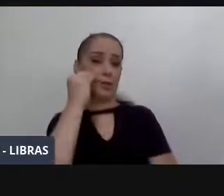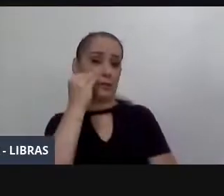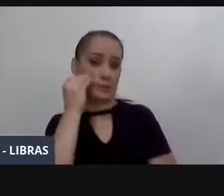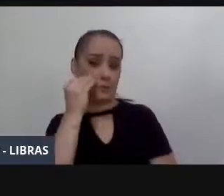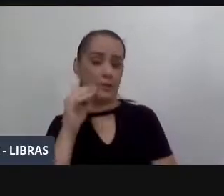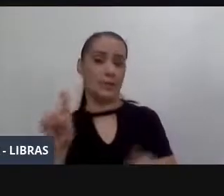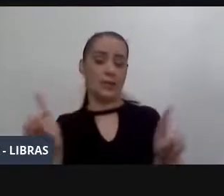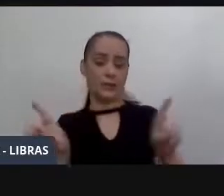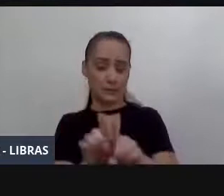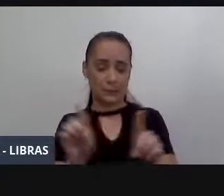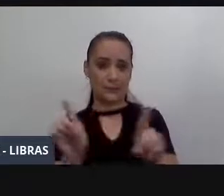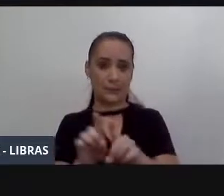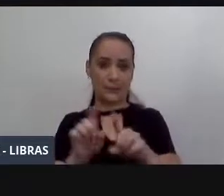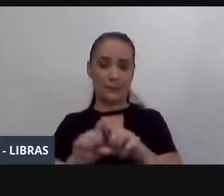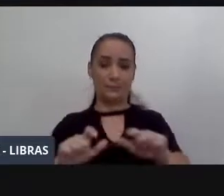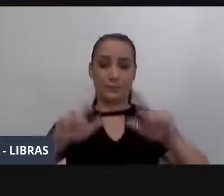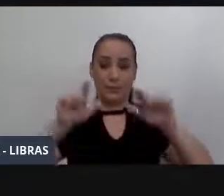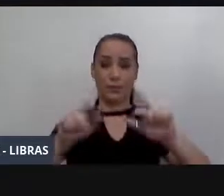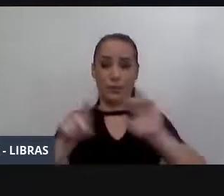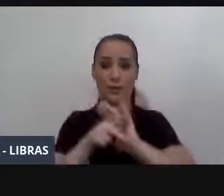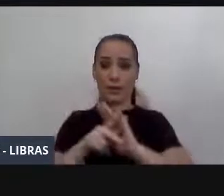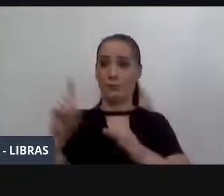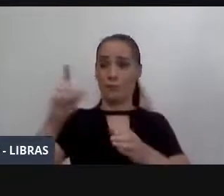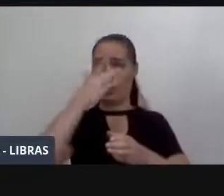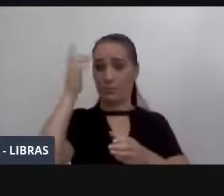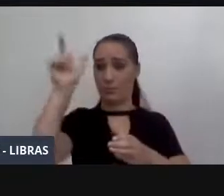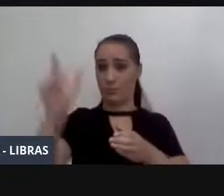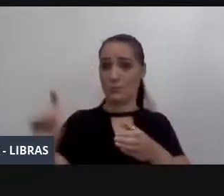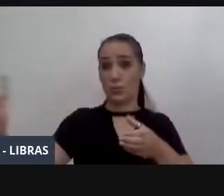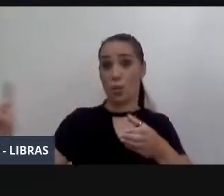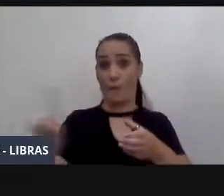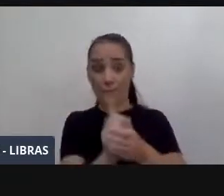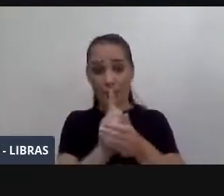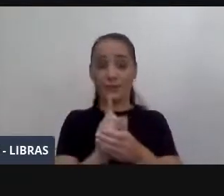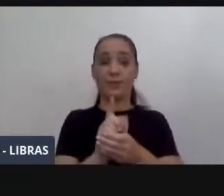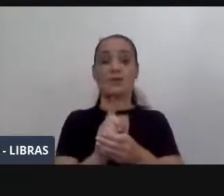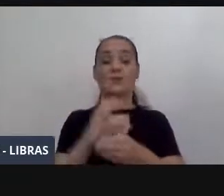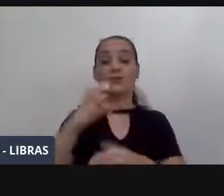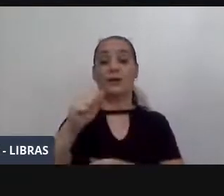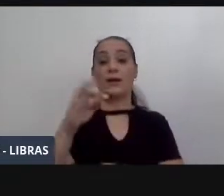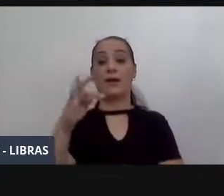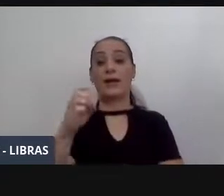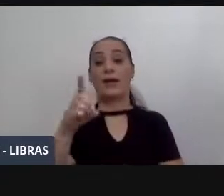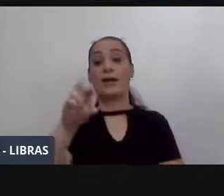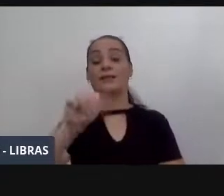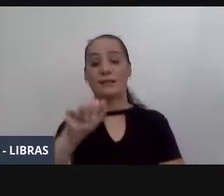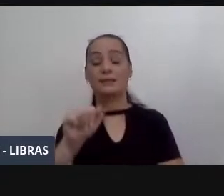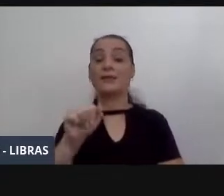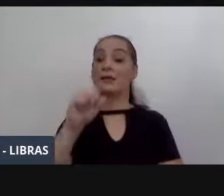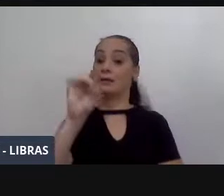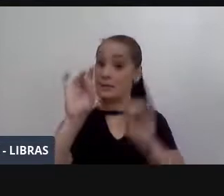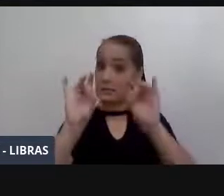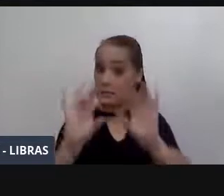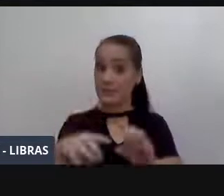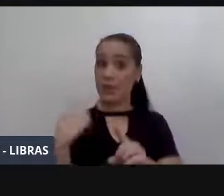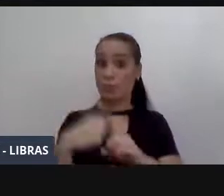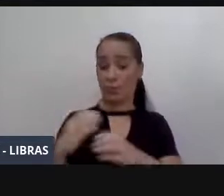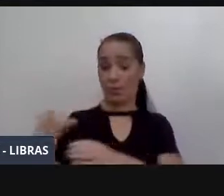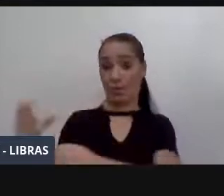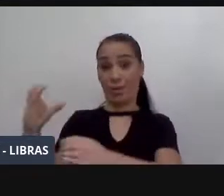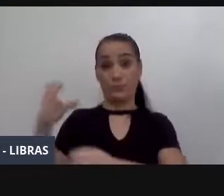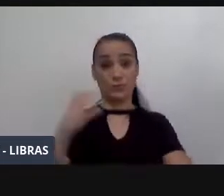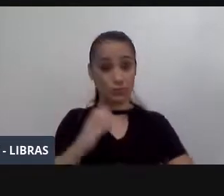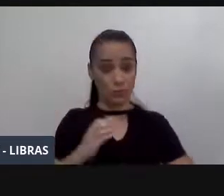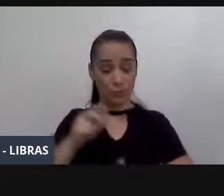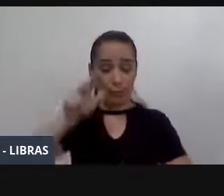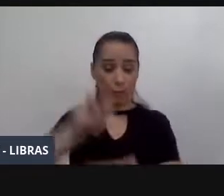ter alocado esses migrantes no mercado de trabalho, na Cáritas especificamente, porque elas não conseguiram revalidar o diploma.